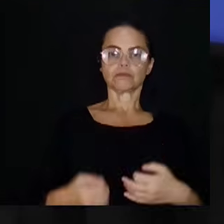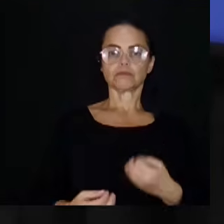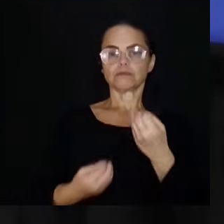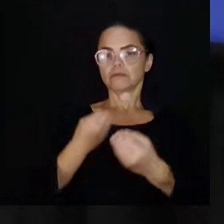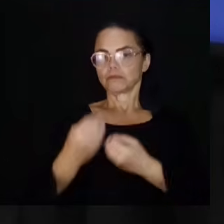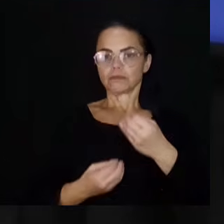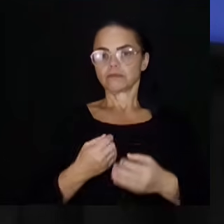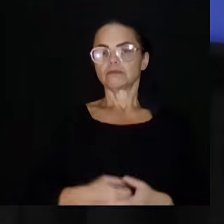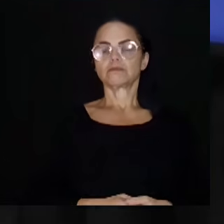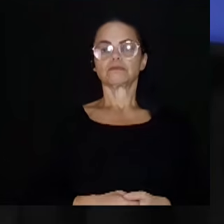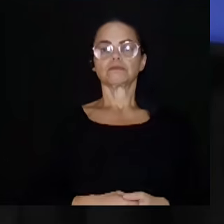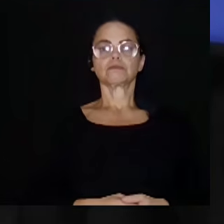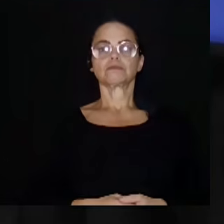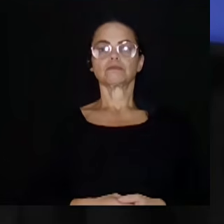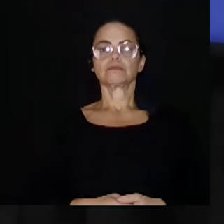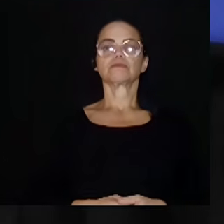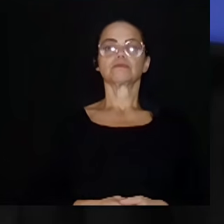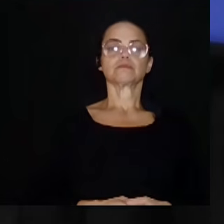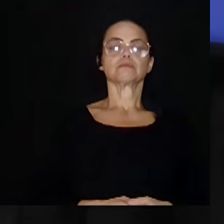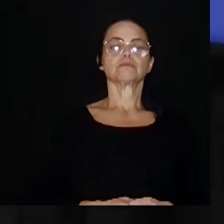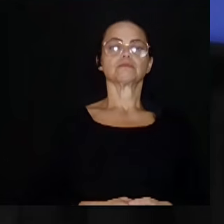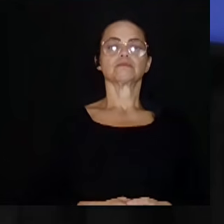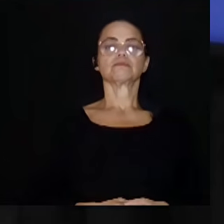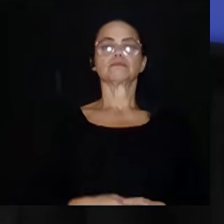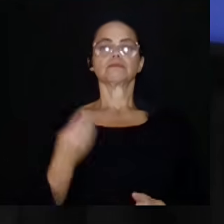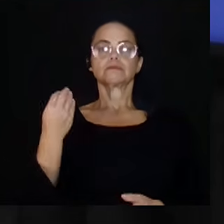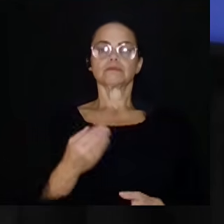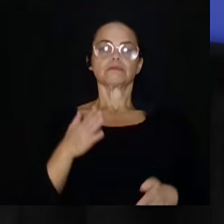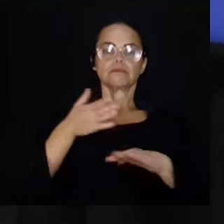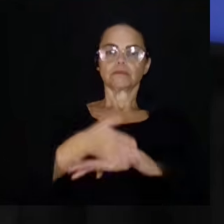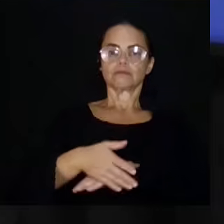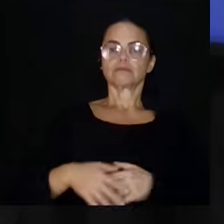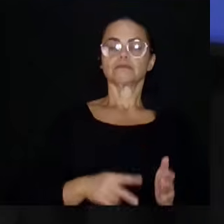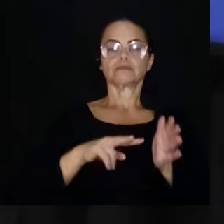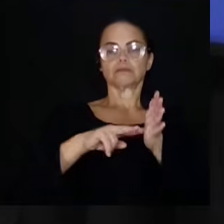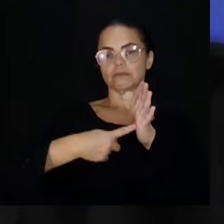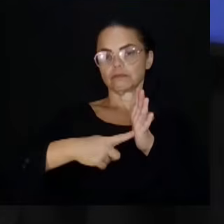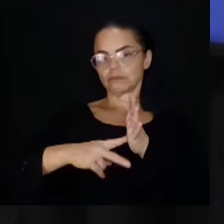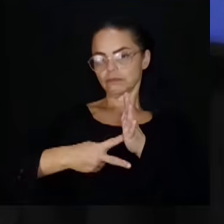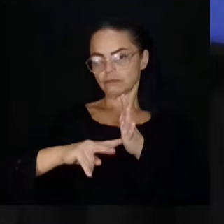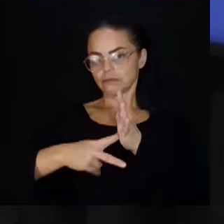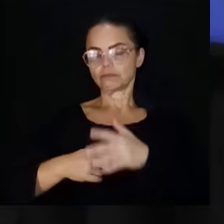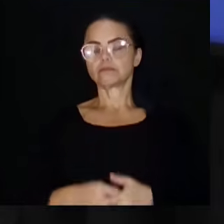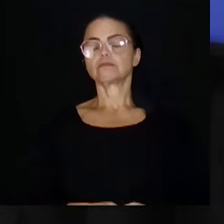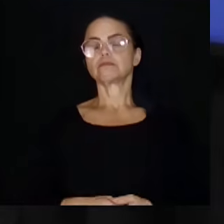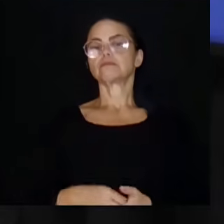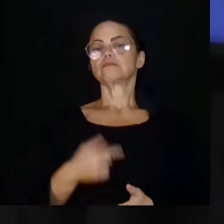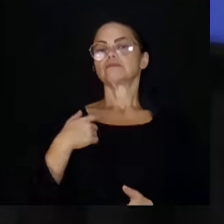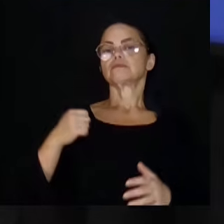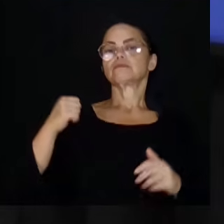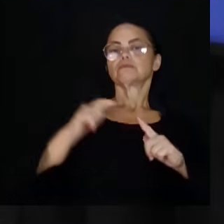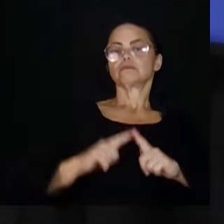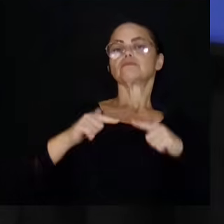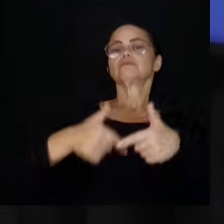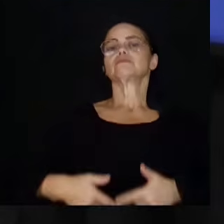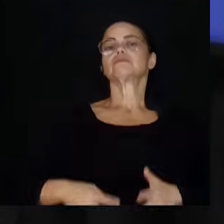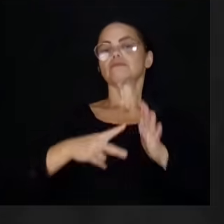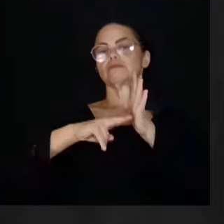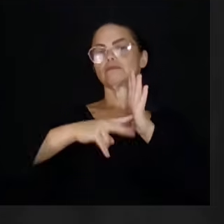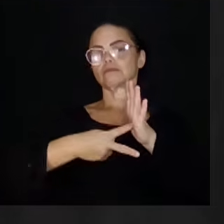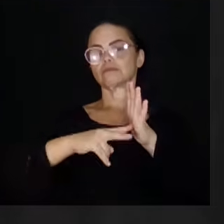deu essa sua entrada nesse universo, né? O que te levou à luta sindical? A